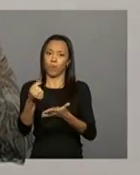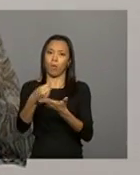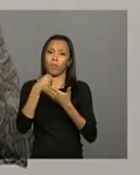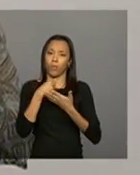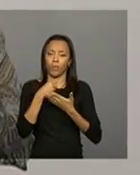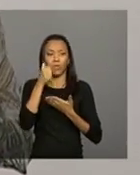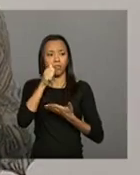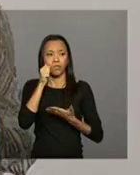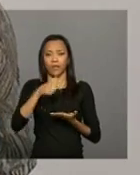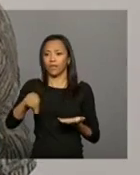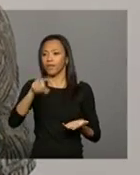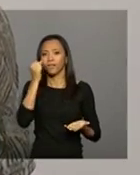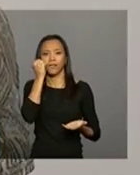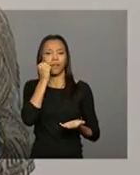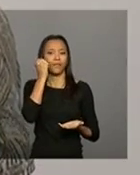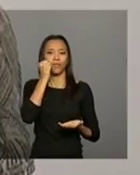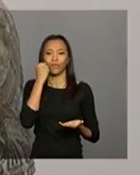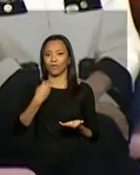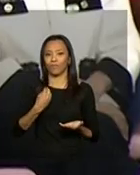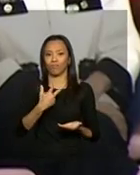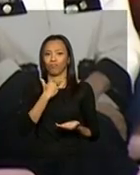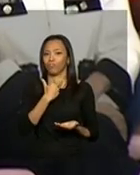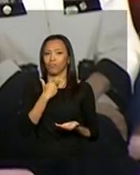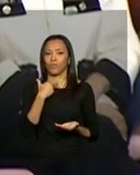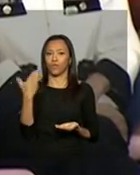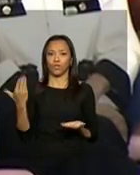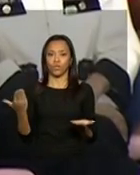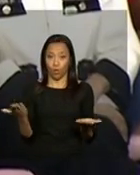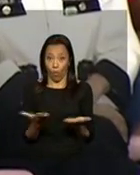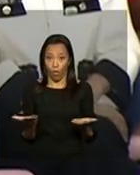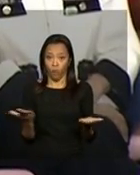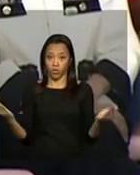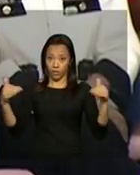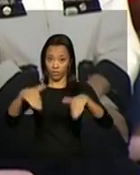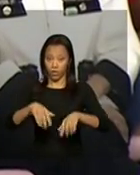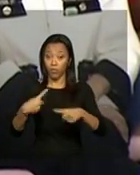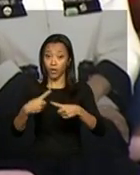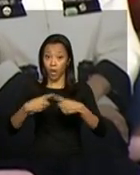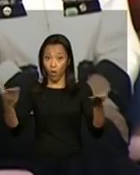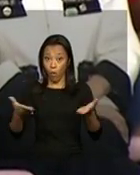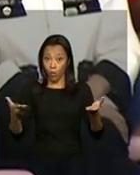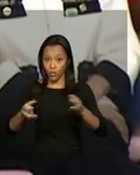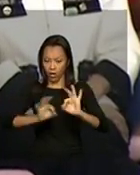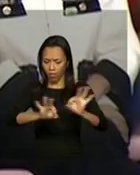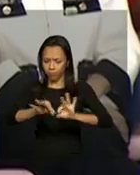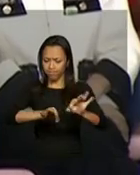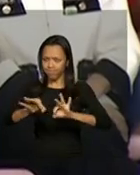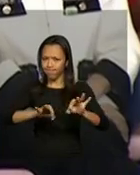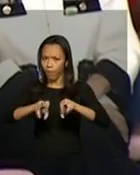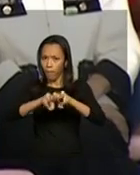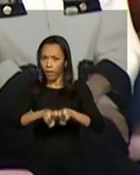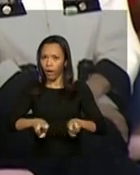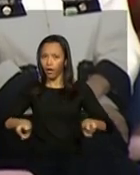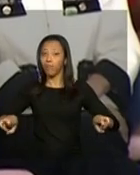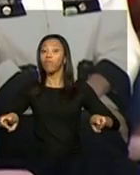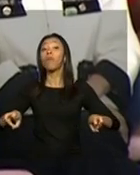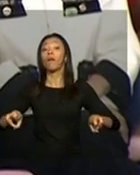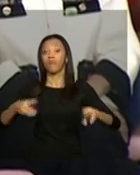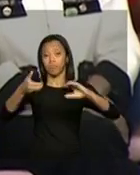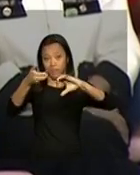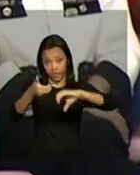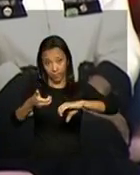estão aqui porque está sendo votado, está sendo formada a mesa do Senado, e a gente